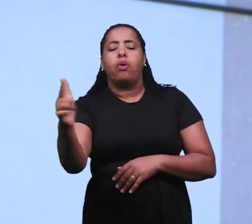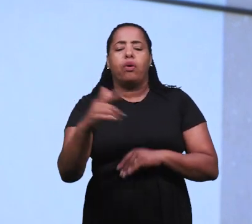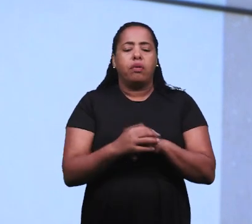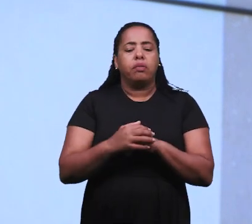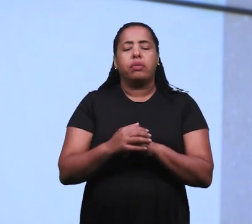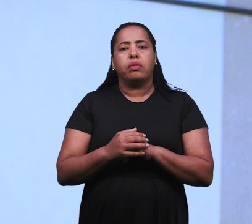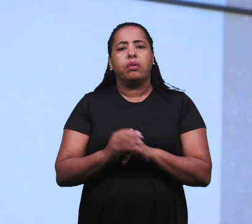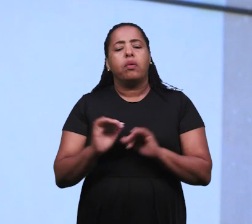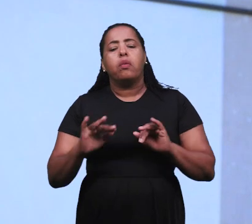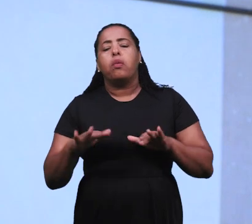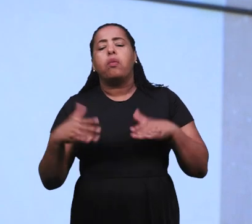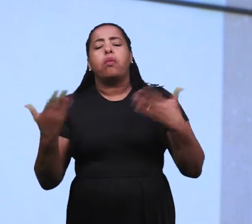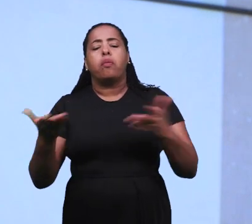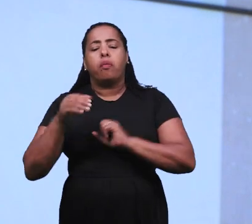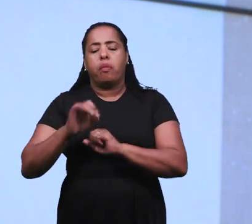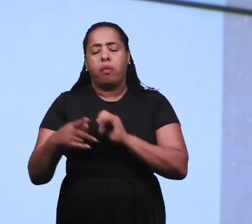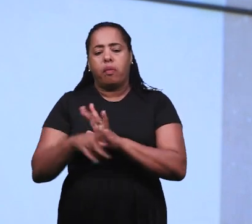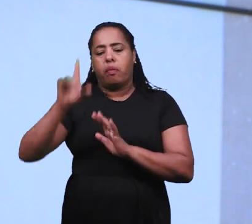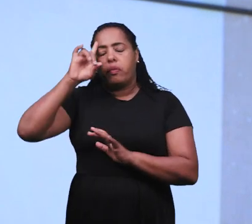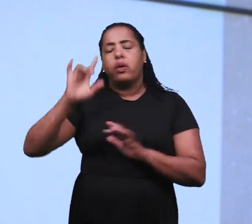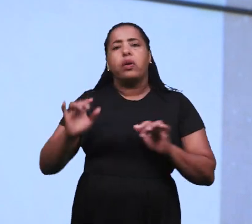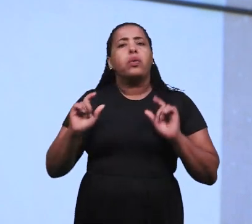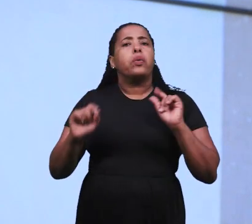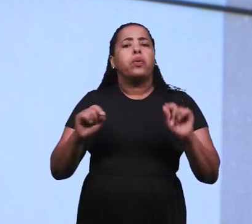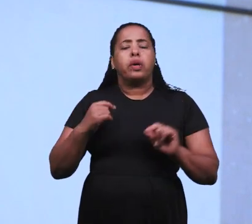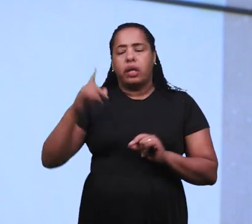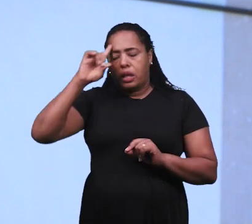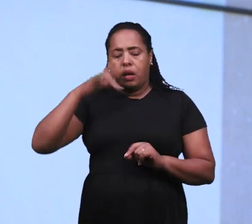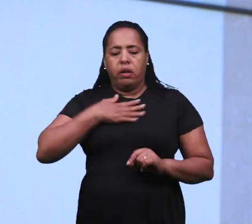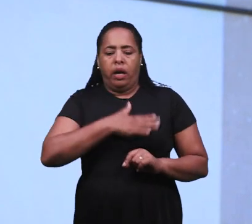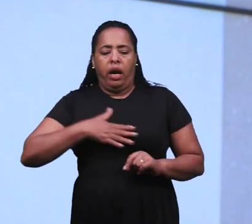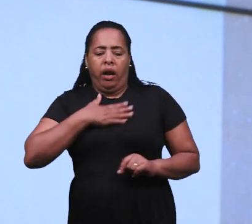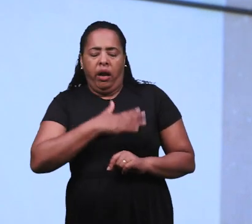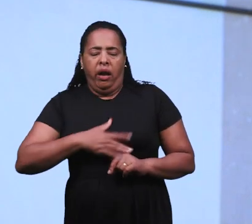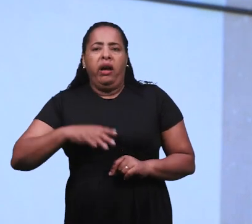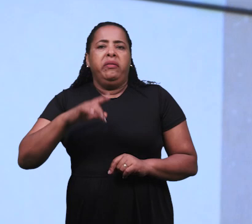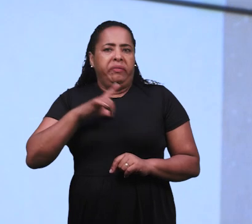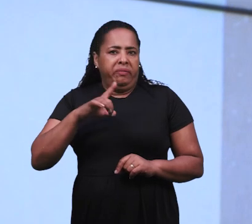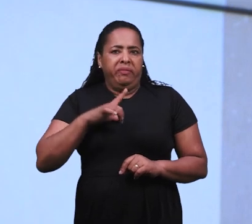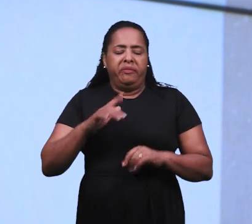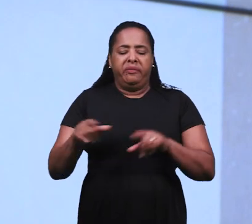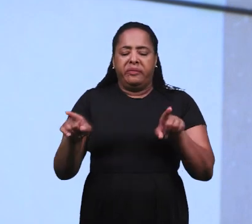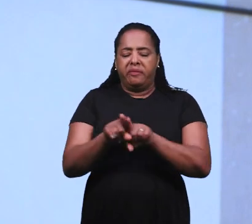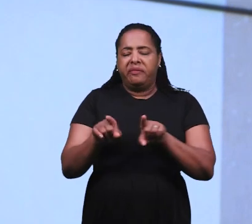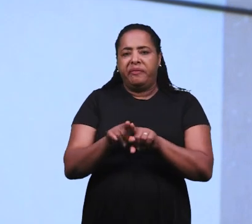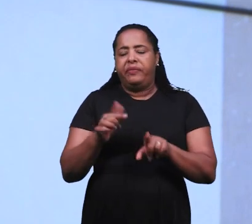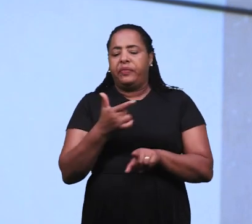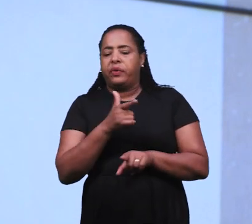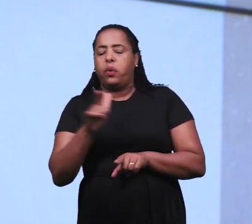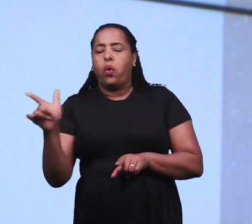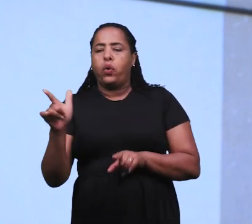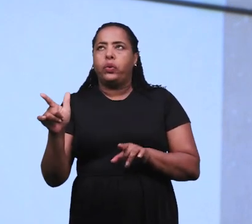que é o ensinamento do Senhor, aquilo que agrada a Deus. Um outro assunto, por exemplo, uma palavra também que é